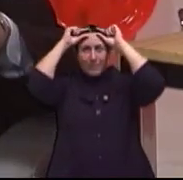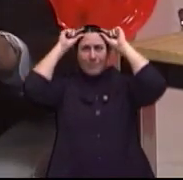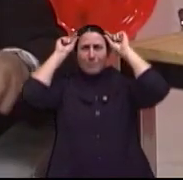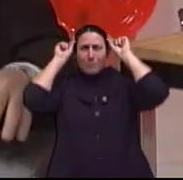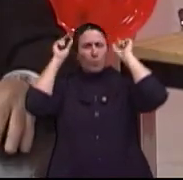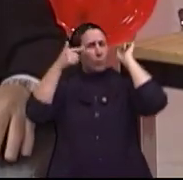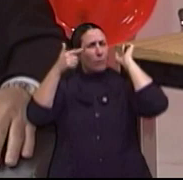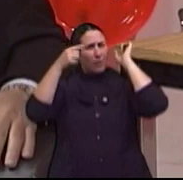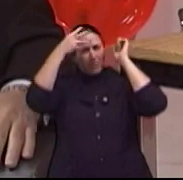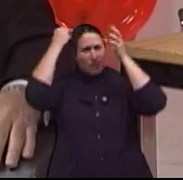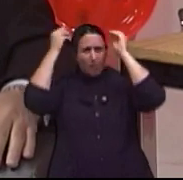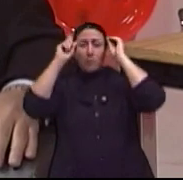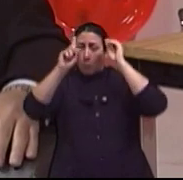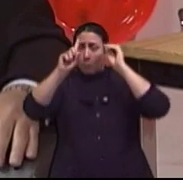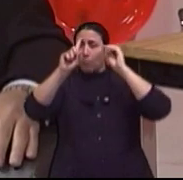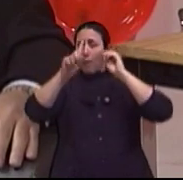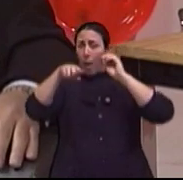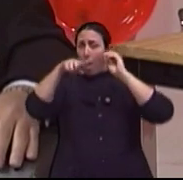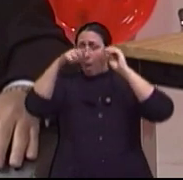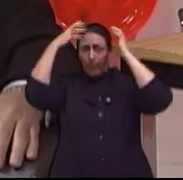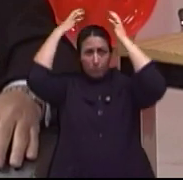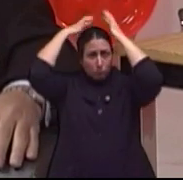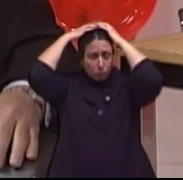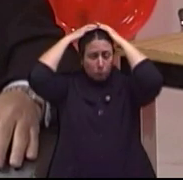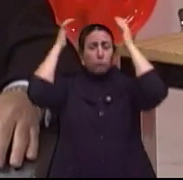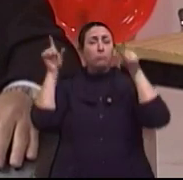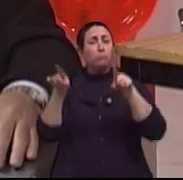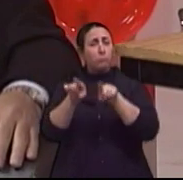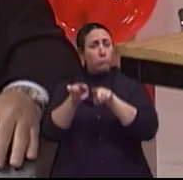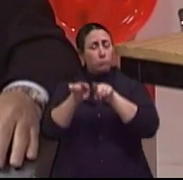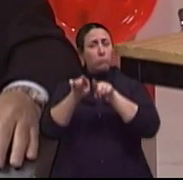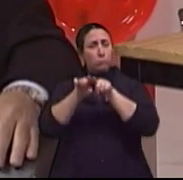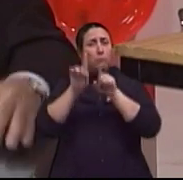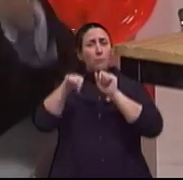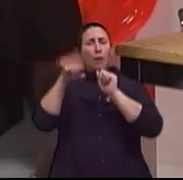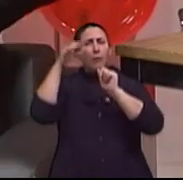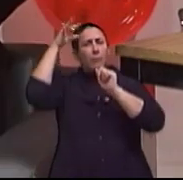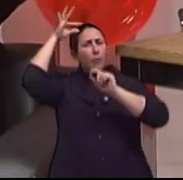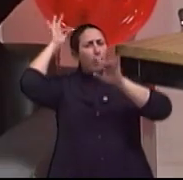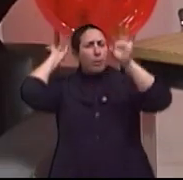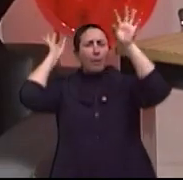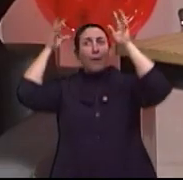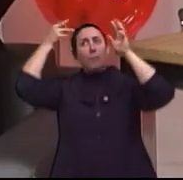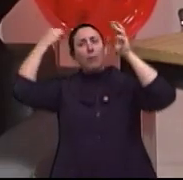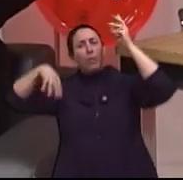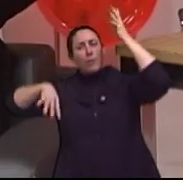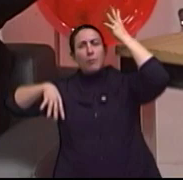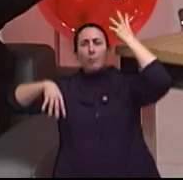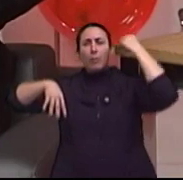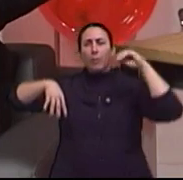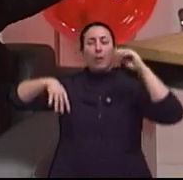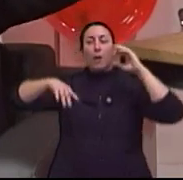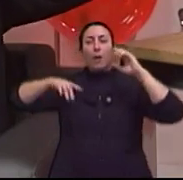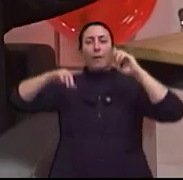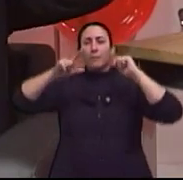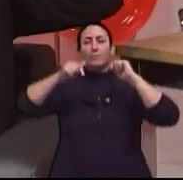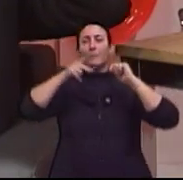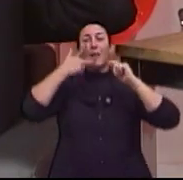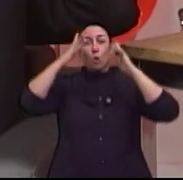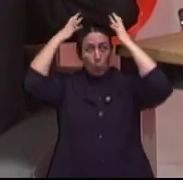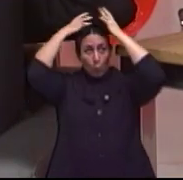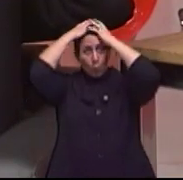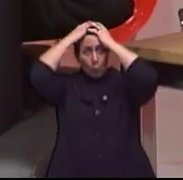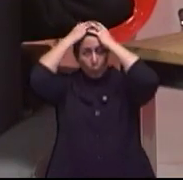é na região superior e paret que a gente chama não não cai essa